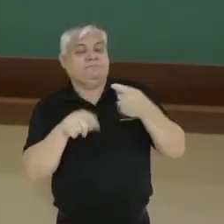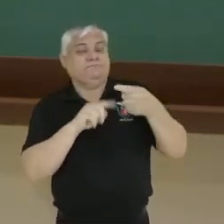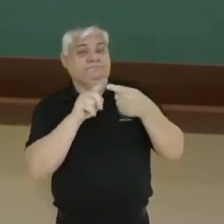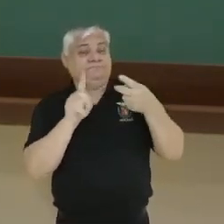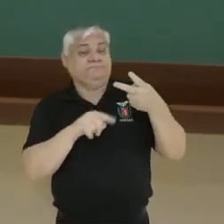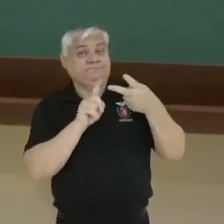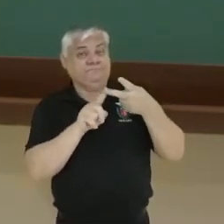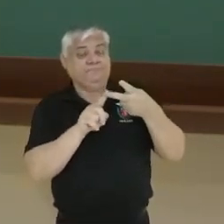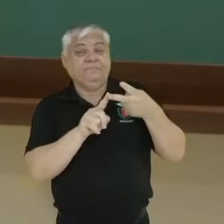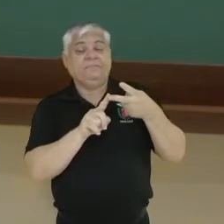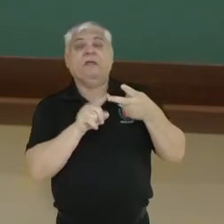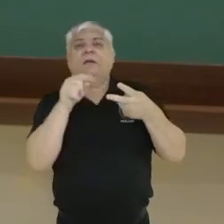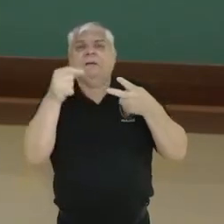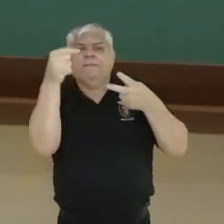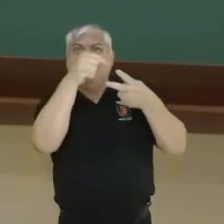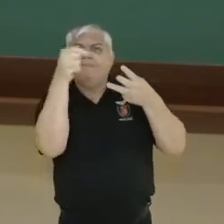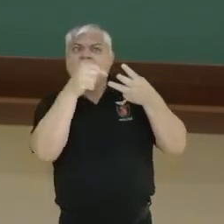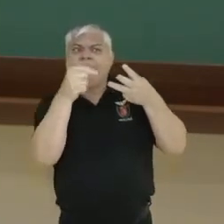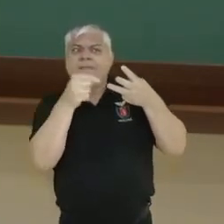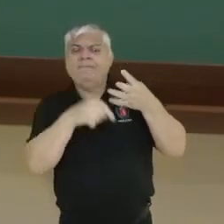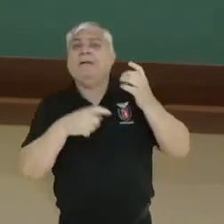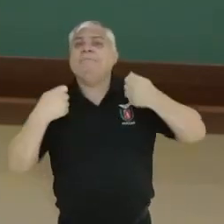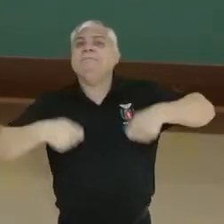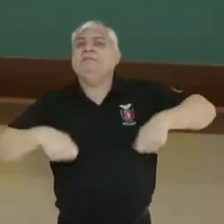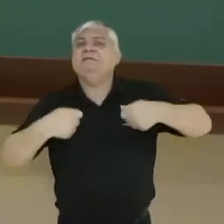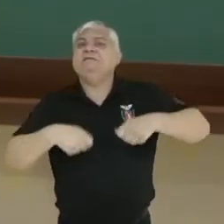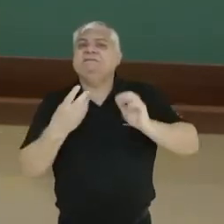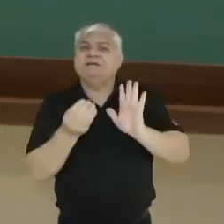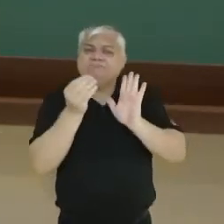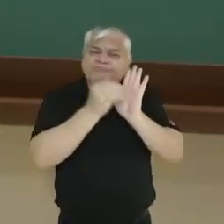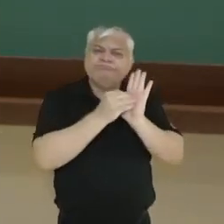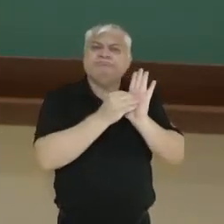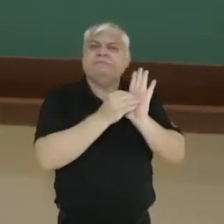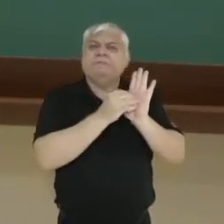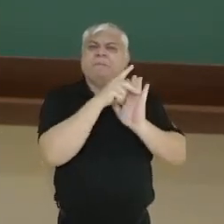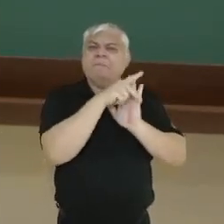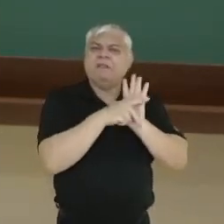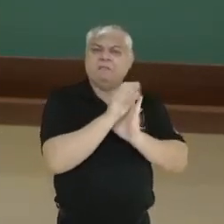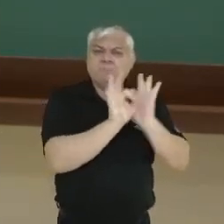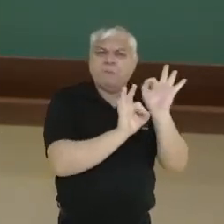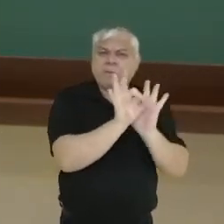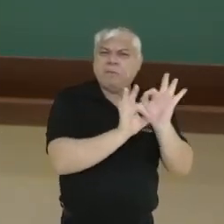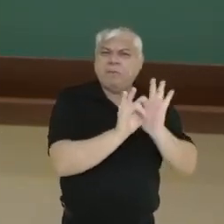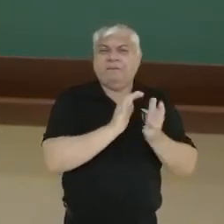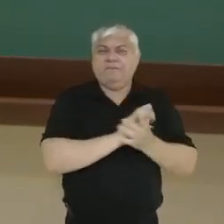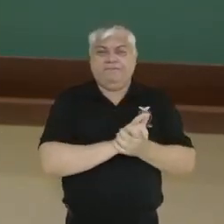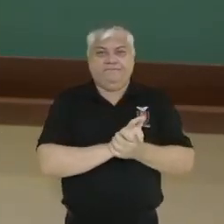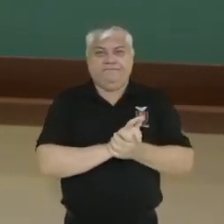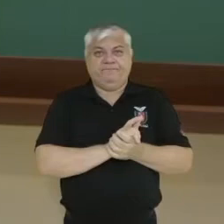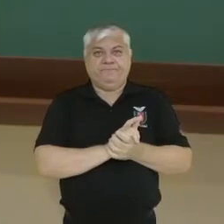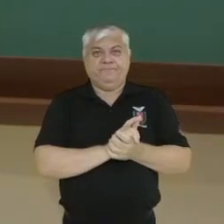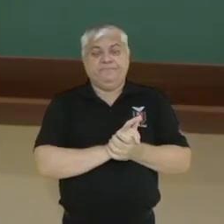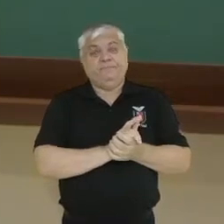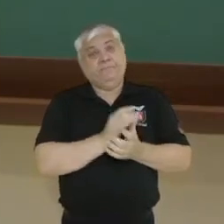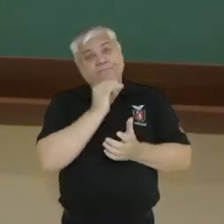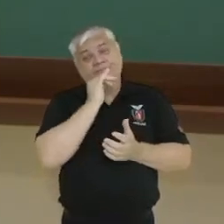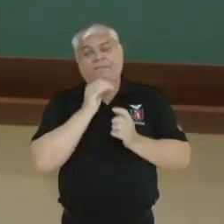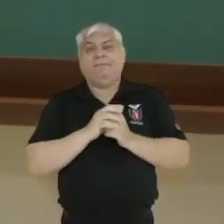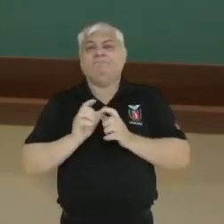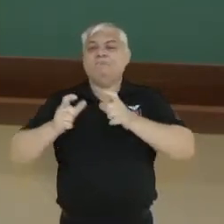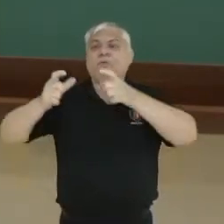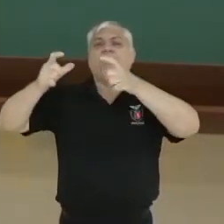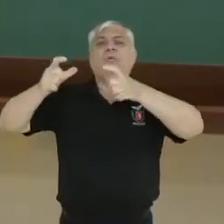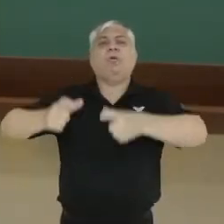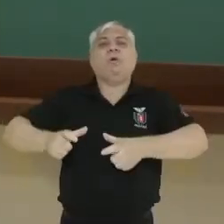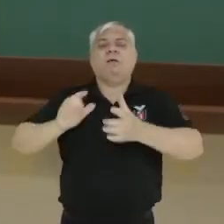os itens que devem constar nesse planejamento orçamentário da sua empresa? Por exemplo, o local onde ela vai